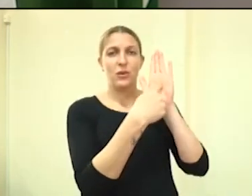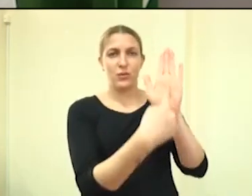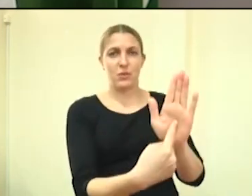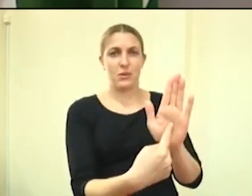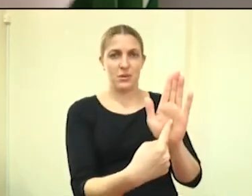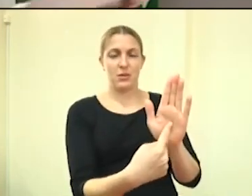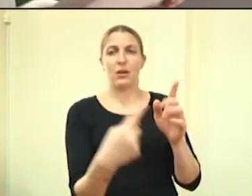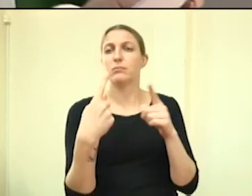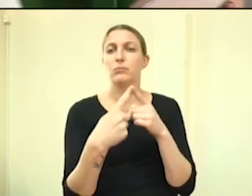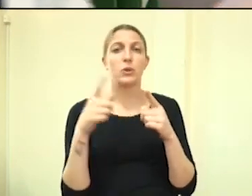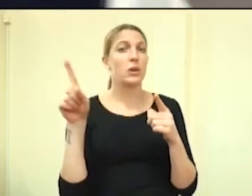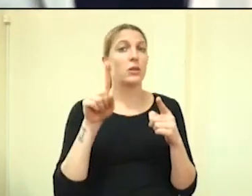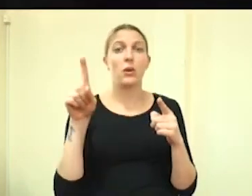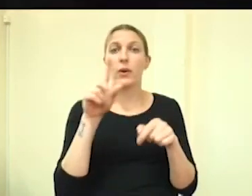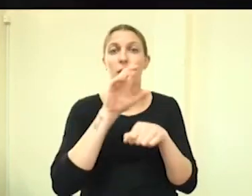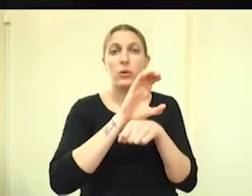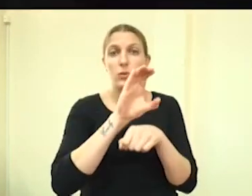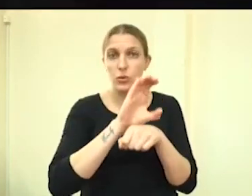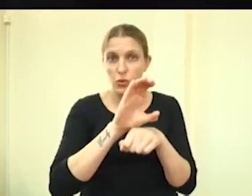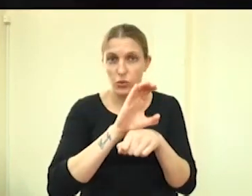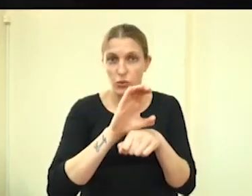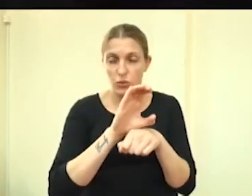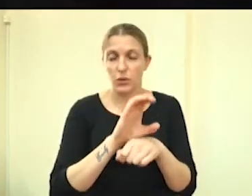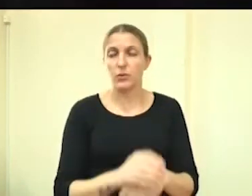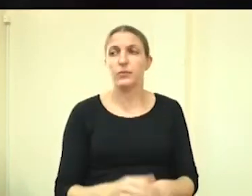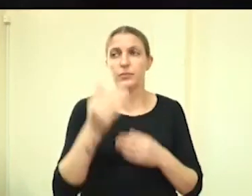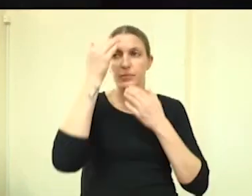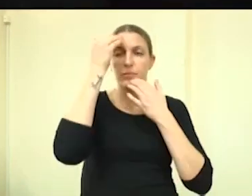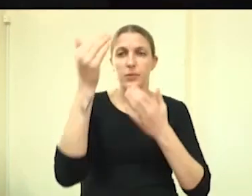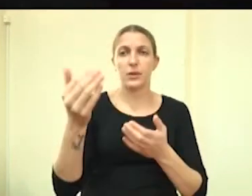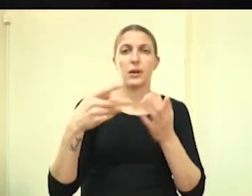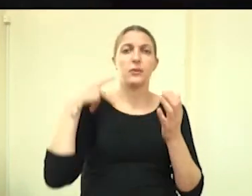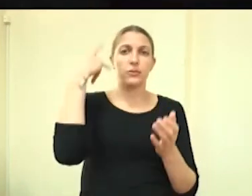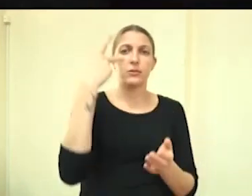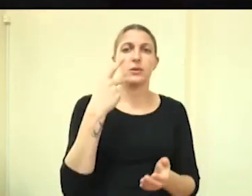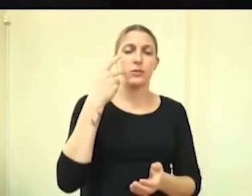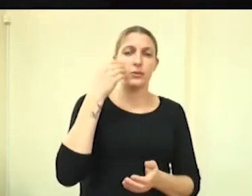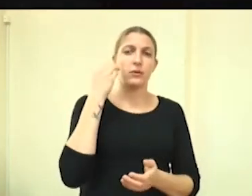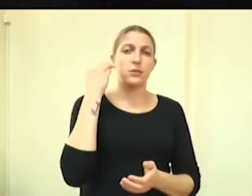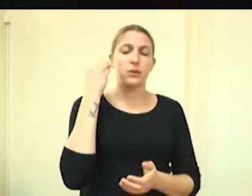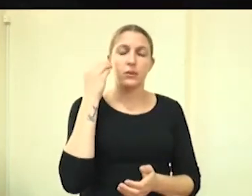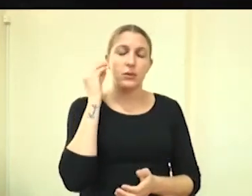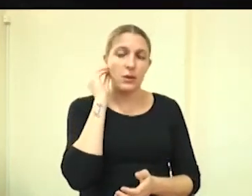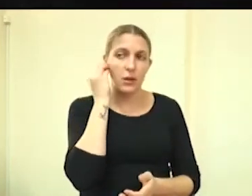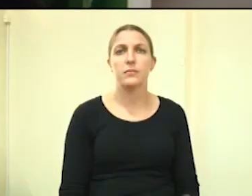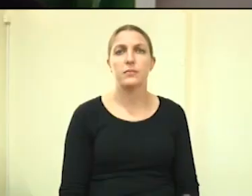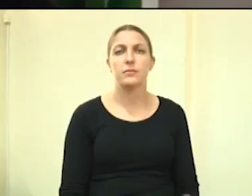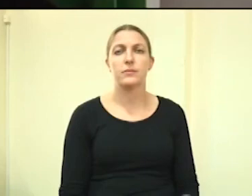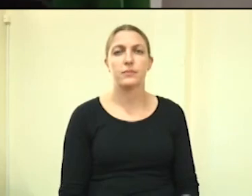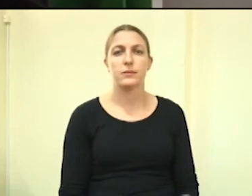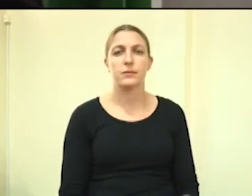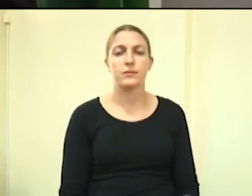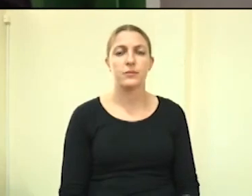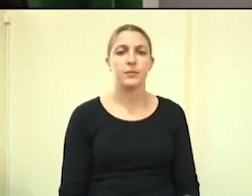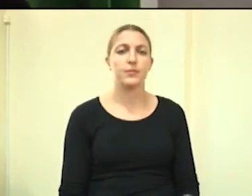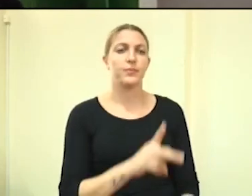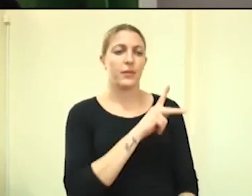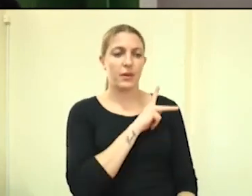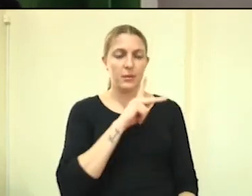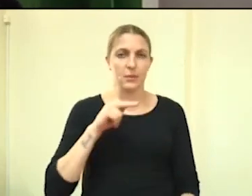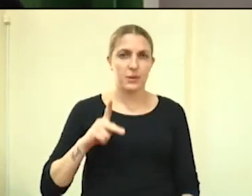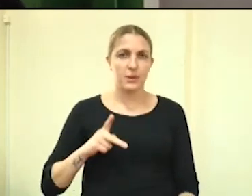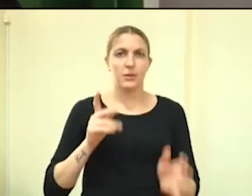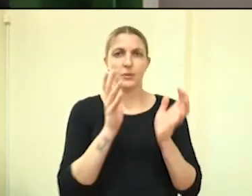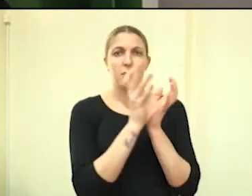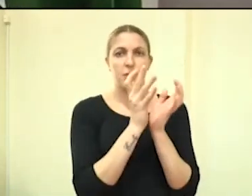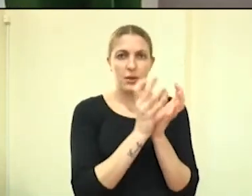Obrigado, senhor presidente. Obrigado, nobre colega vereador Eni. Com a palavra, o nobre colega vereador Claudemir de Araújo. Senhor presidente,